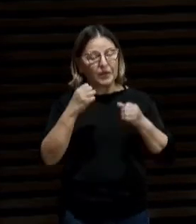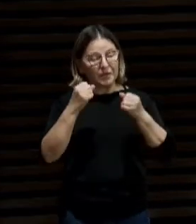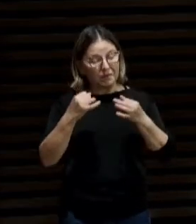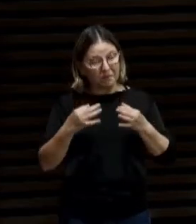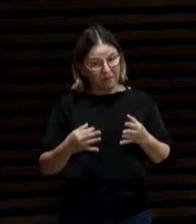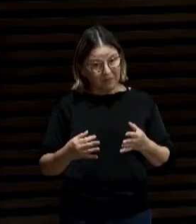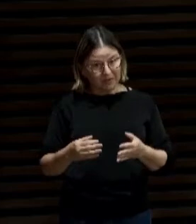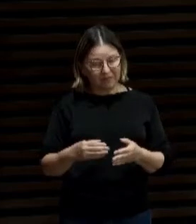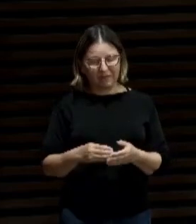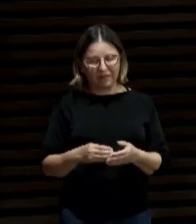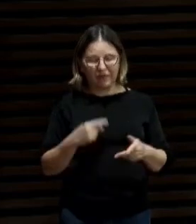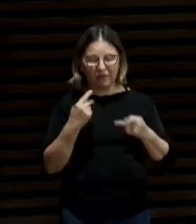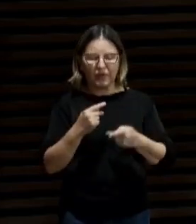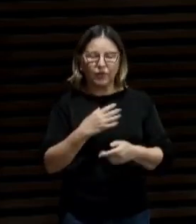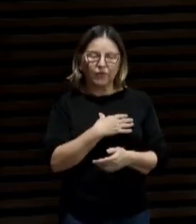E eu digo para ele, filho,